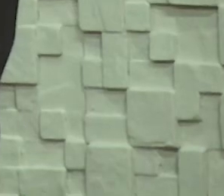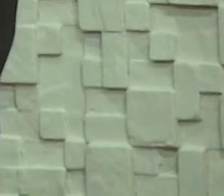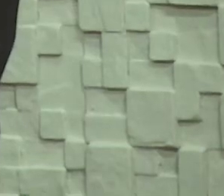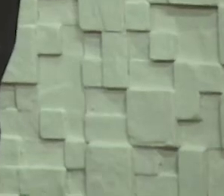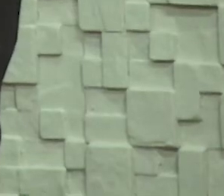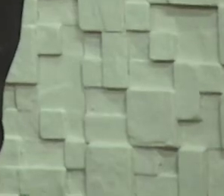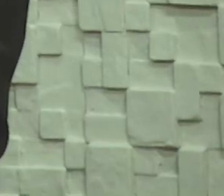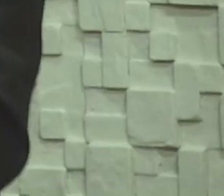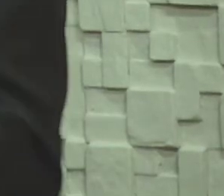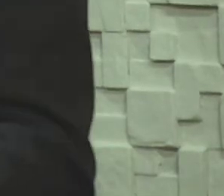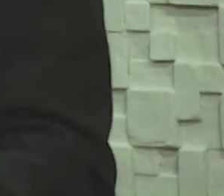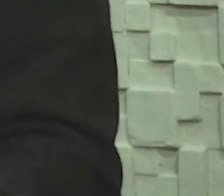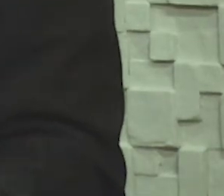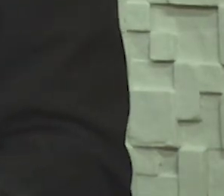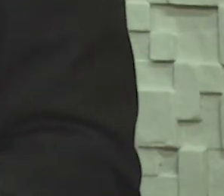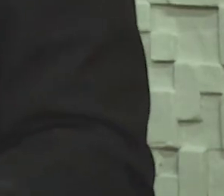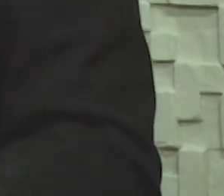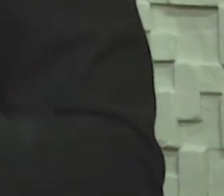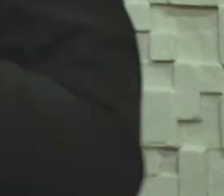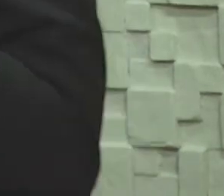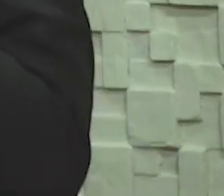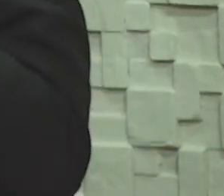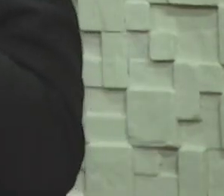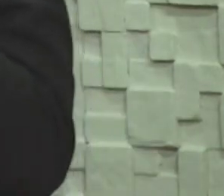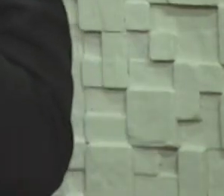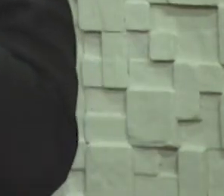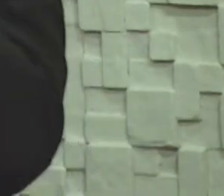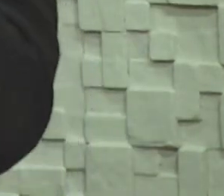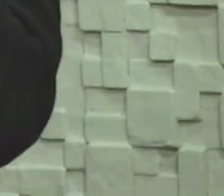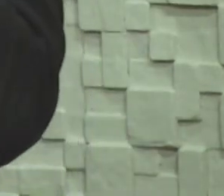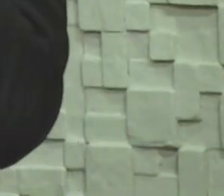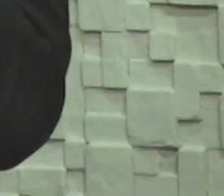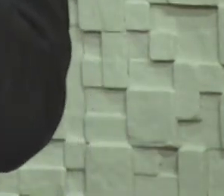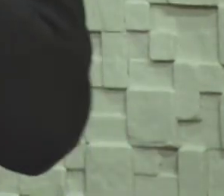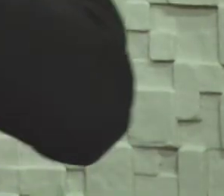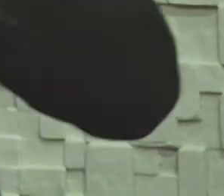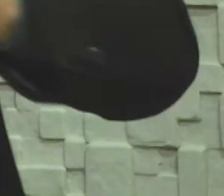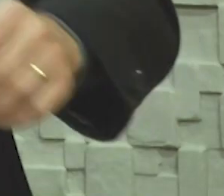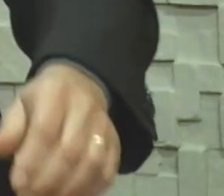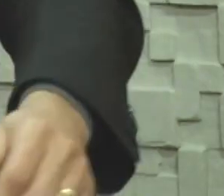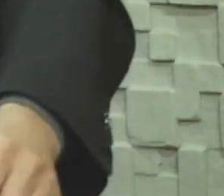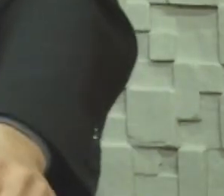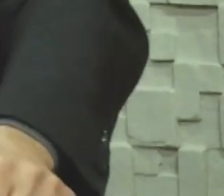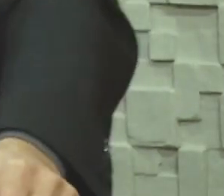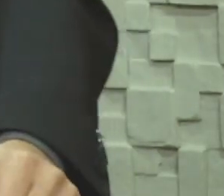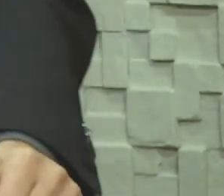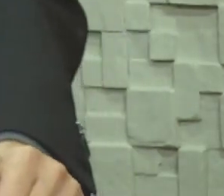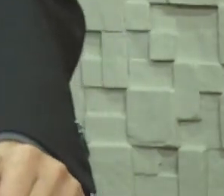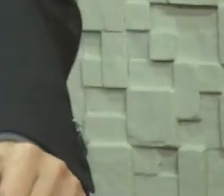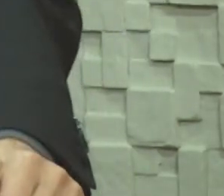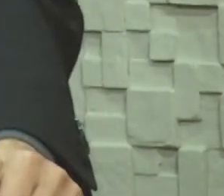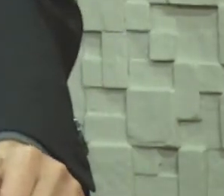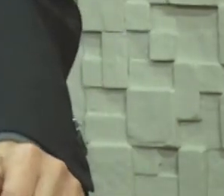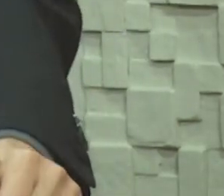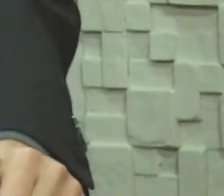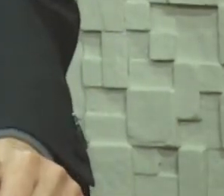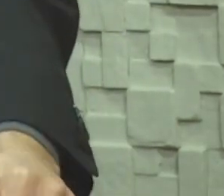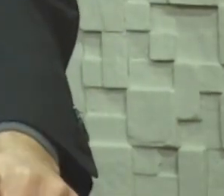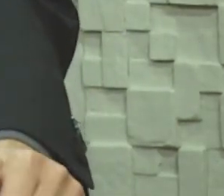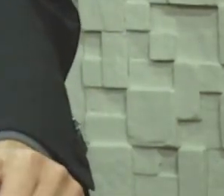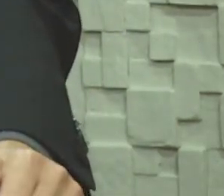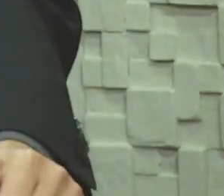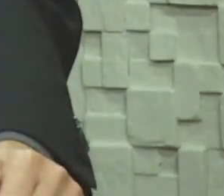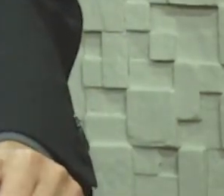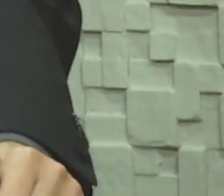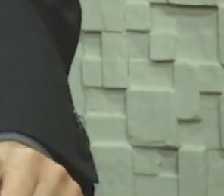Afonso Krieger né respectivo pai do nosso amigo professor Rudolfo Krieger